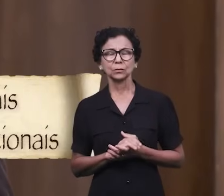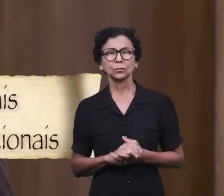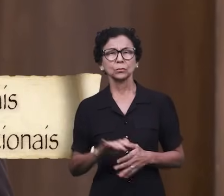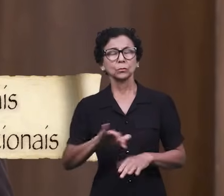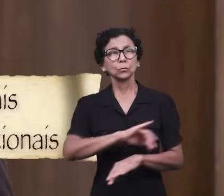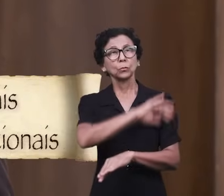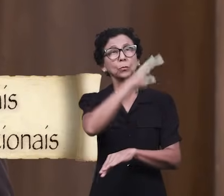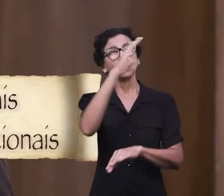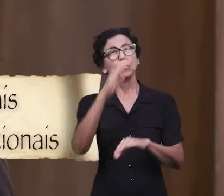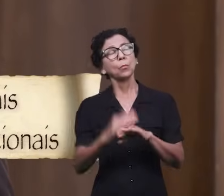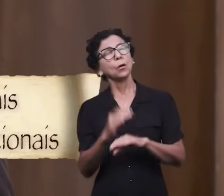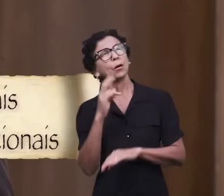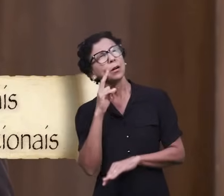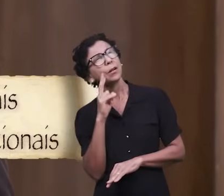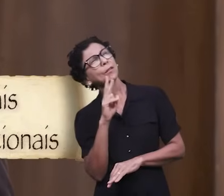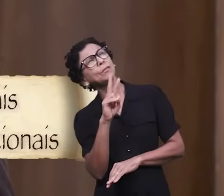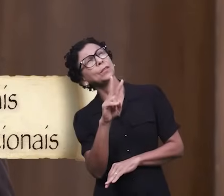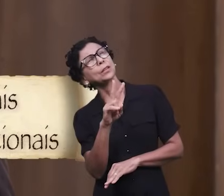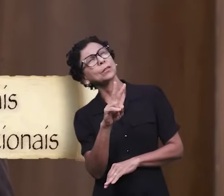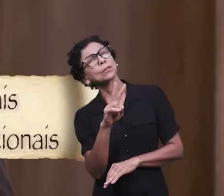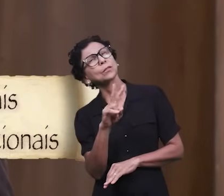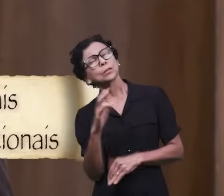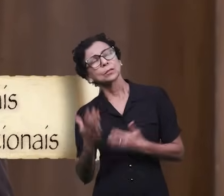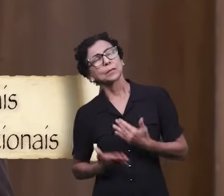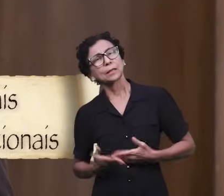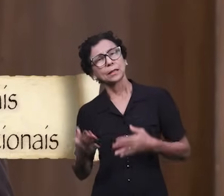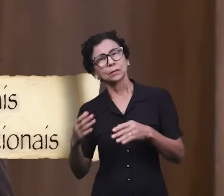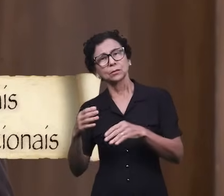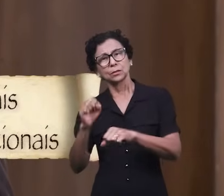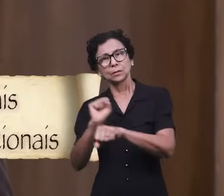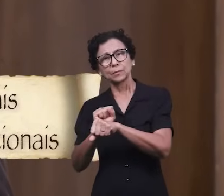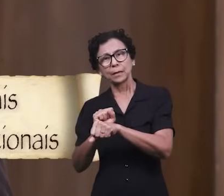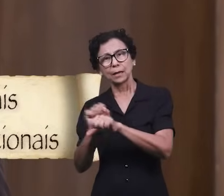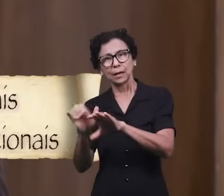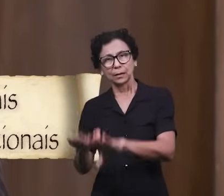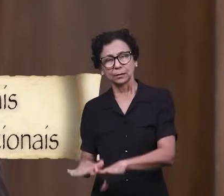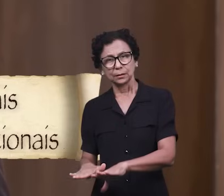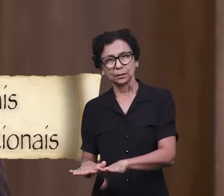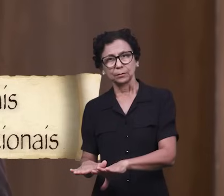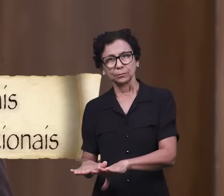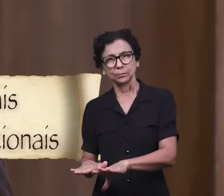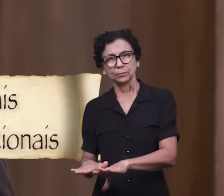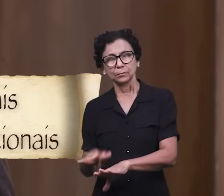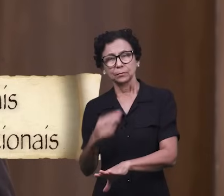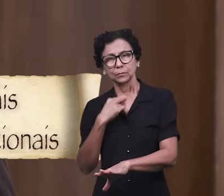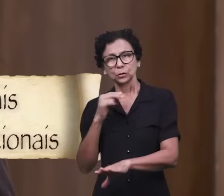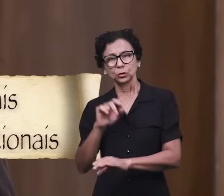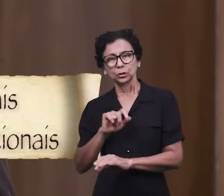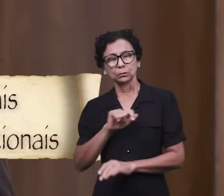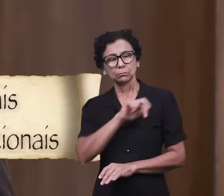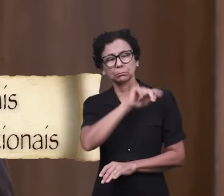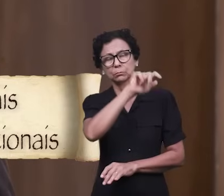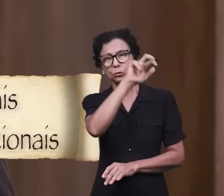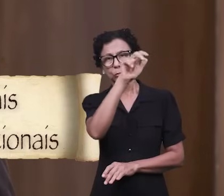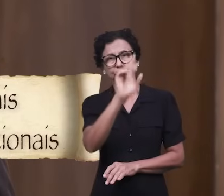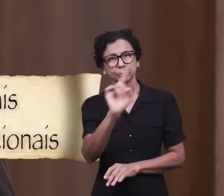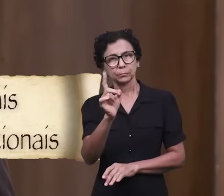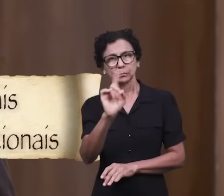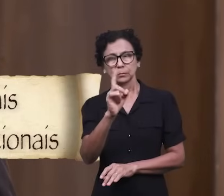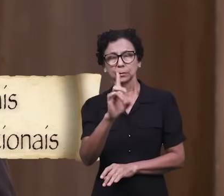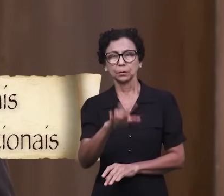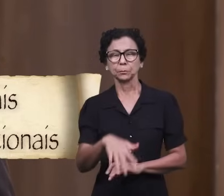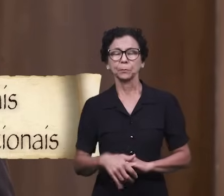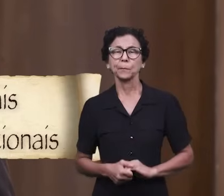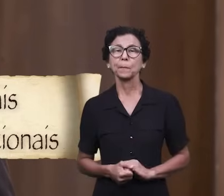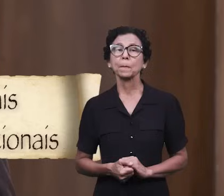Abraão subiria sozinho com Isaque. E essa era uma experiência, né, de fato, que